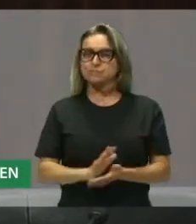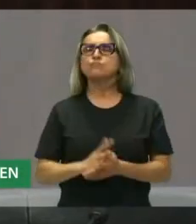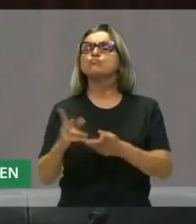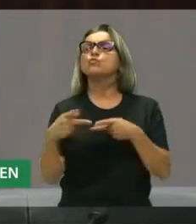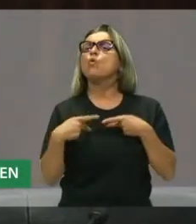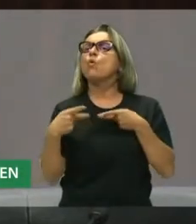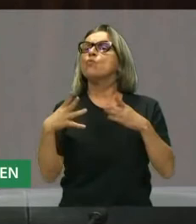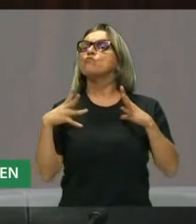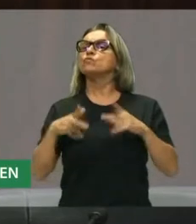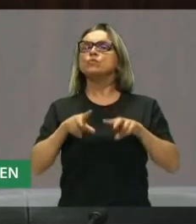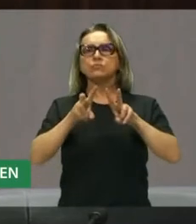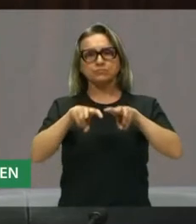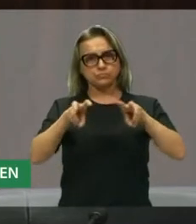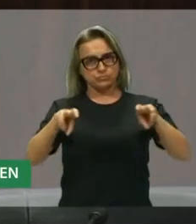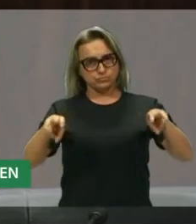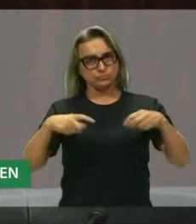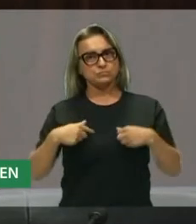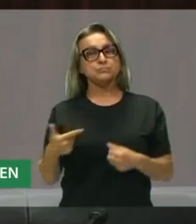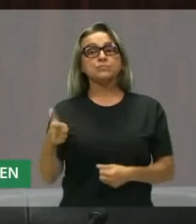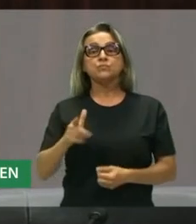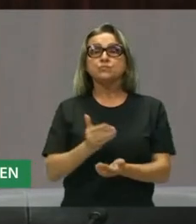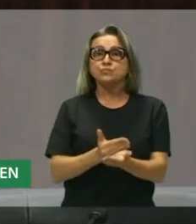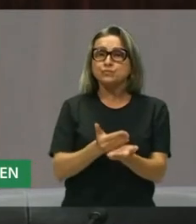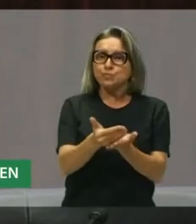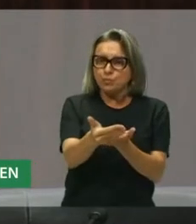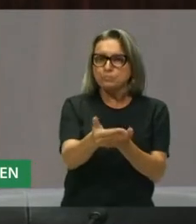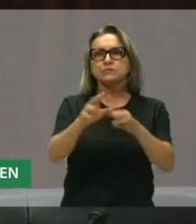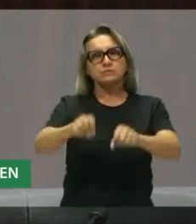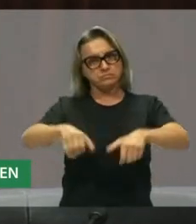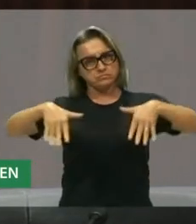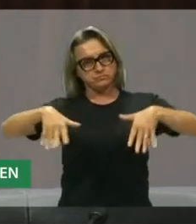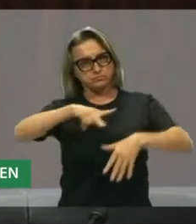assentos para que possamos dar início à presente audiência pública.